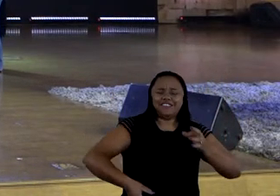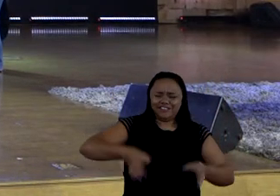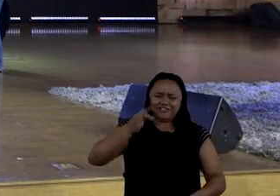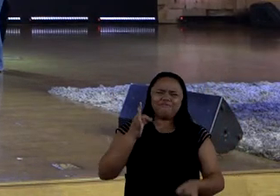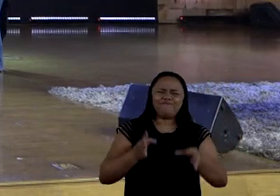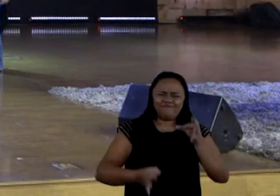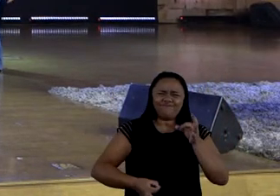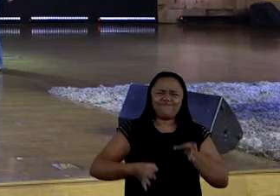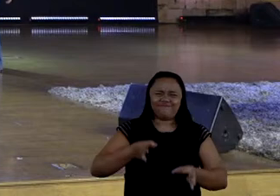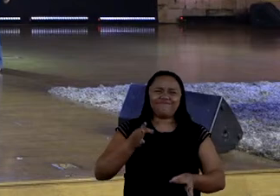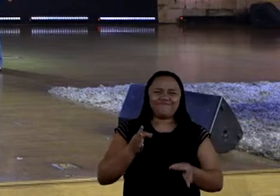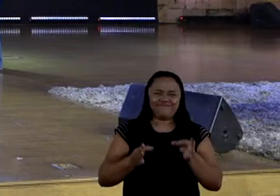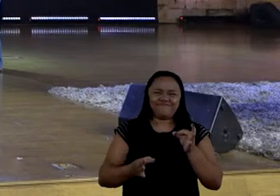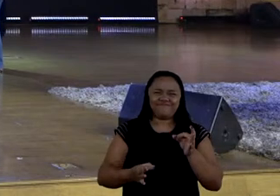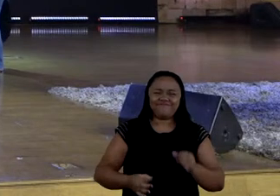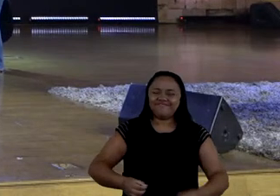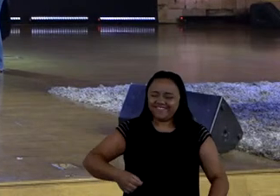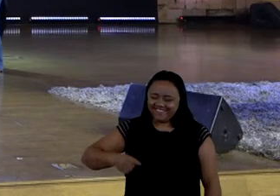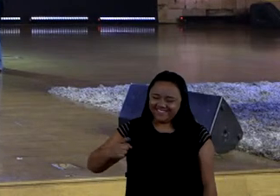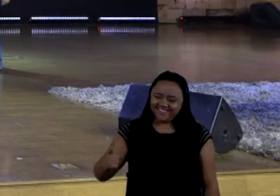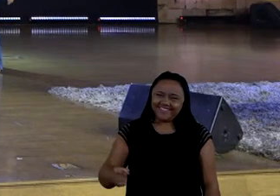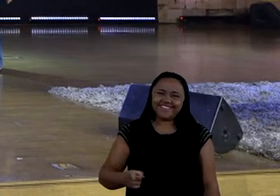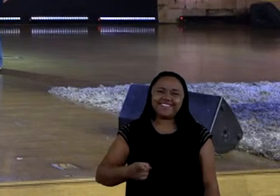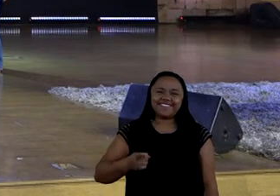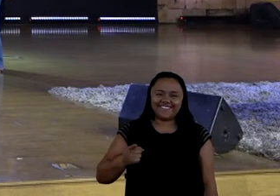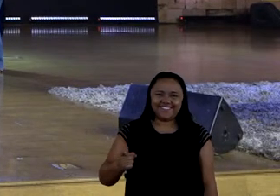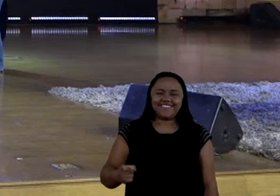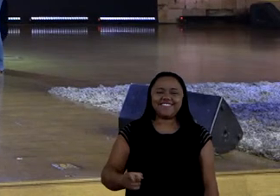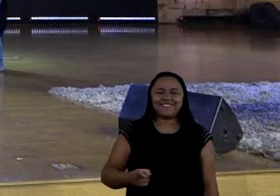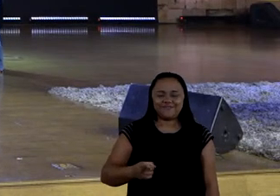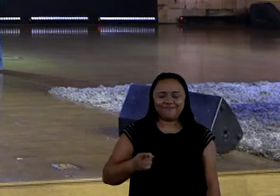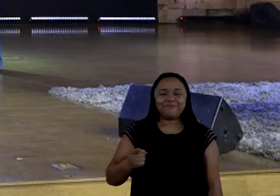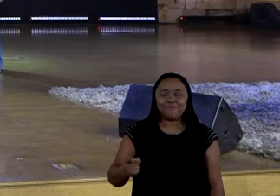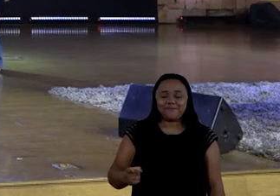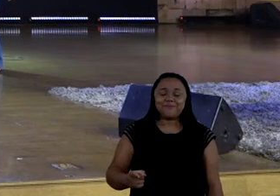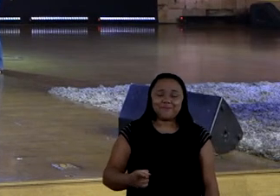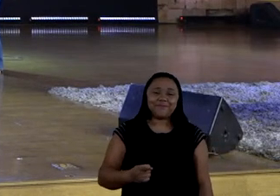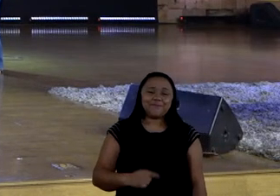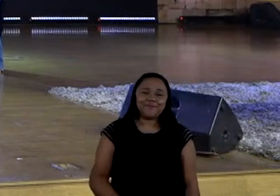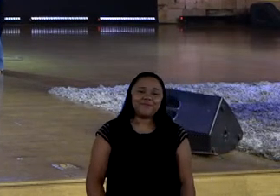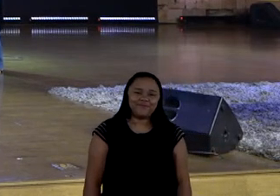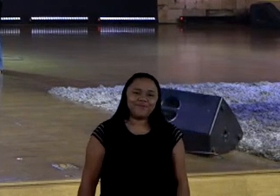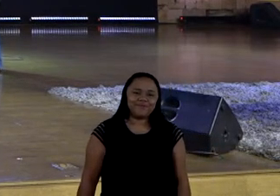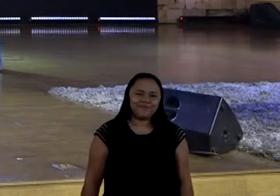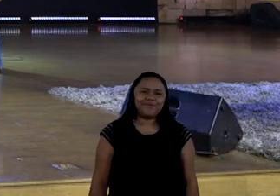dele, abre o médio. Ei, som, tá chegando, chegou. Ei, som,